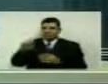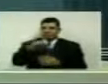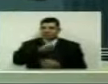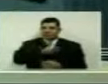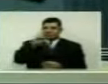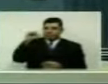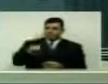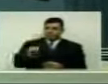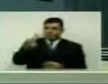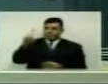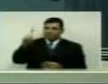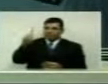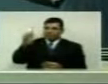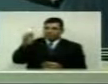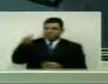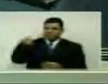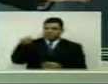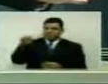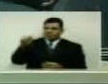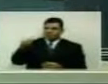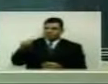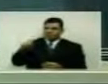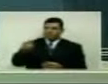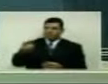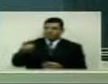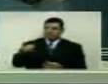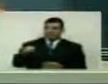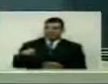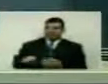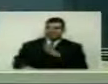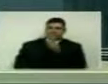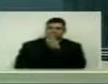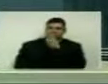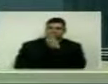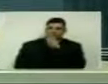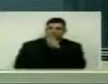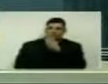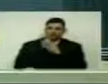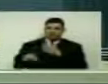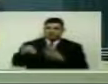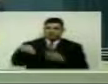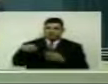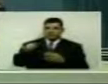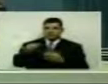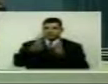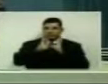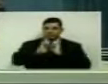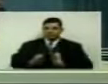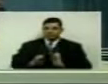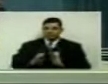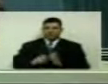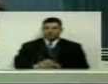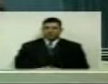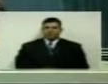senador Demóstenes Torres era o paladino da moralidade e da ética,